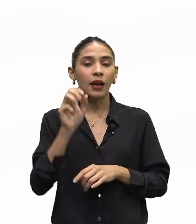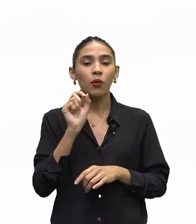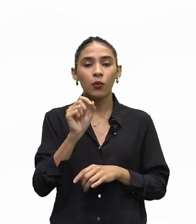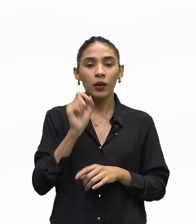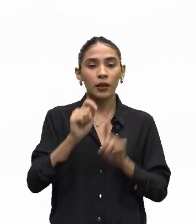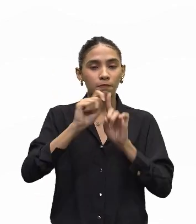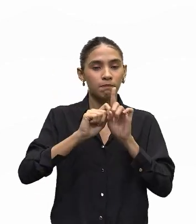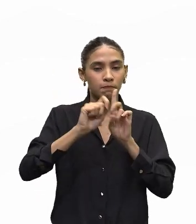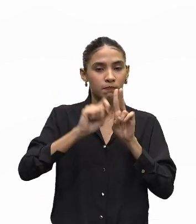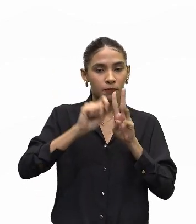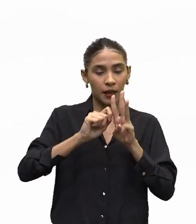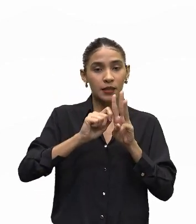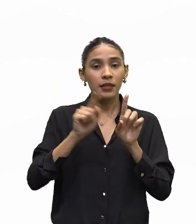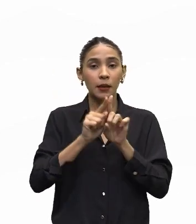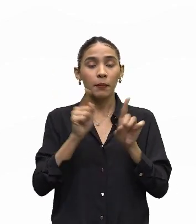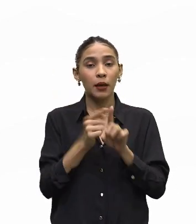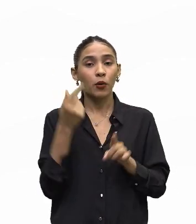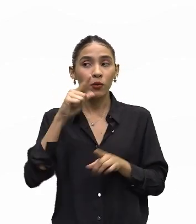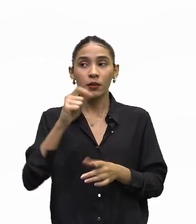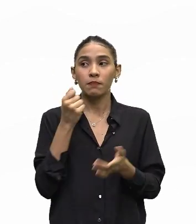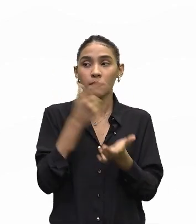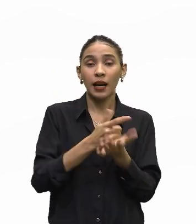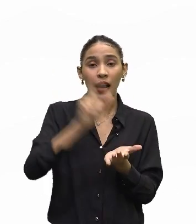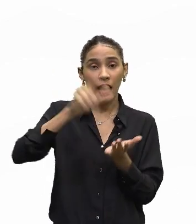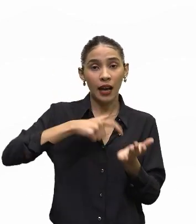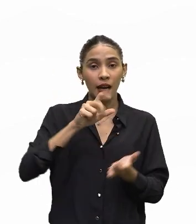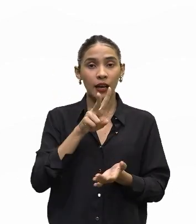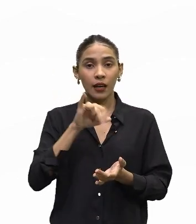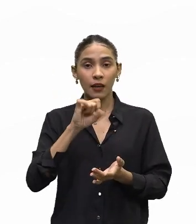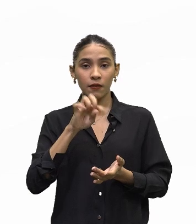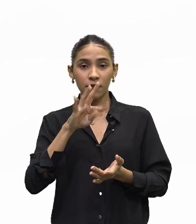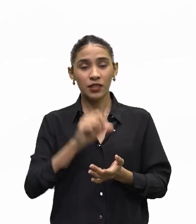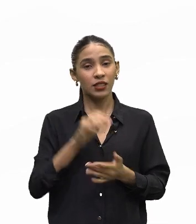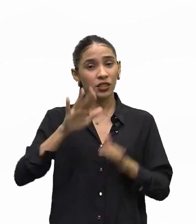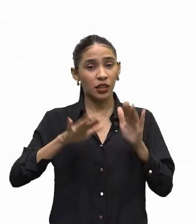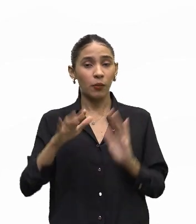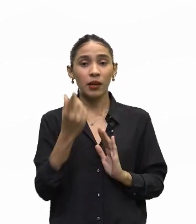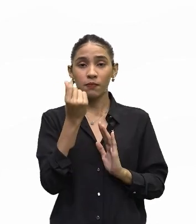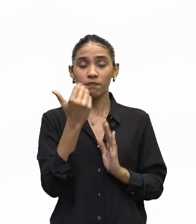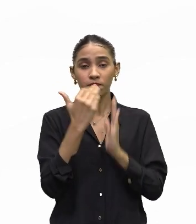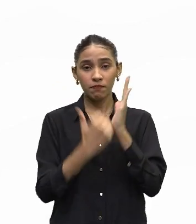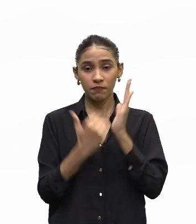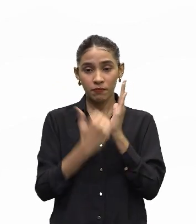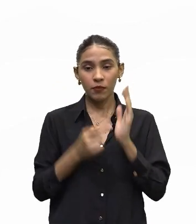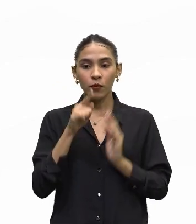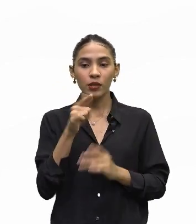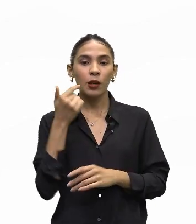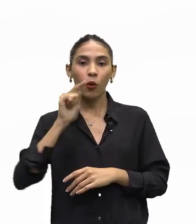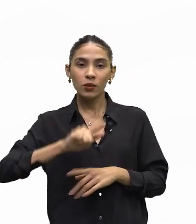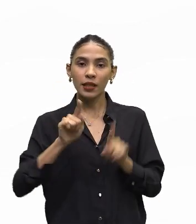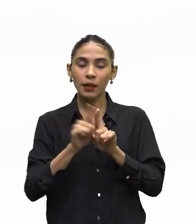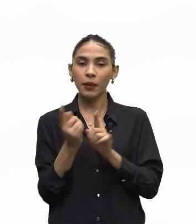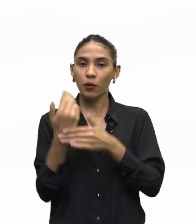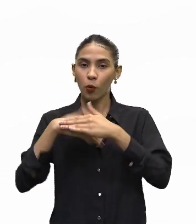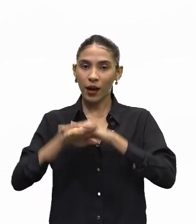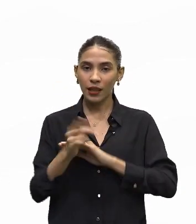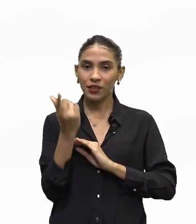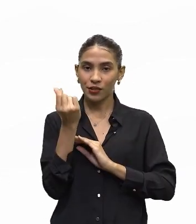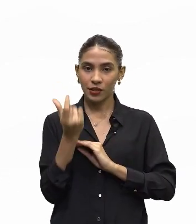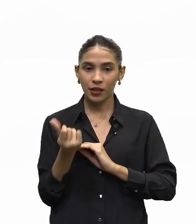meses e conseguir pagar um produto à vista. Geralmente você vai conseguir um desconto e aí você consegue economizar também.